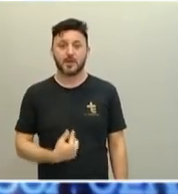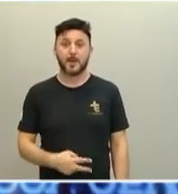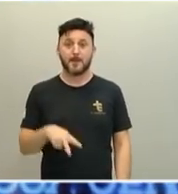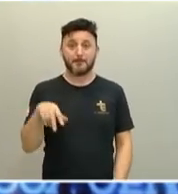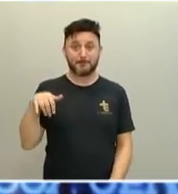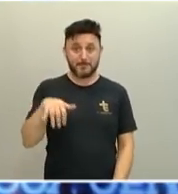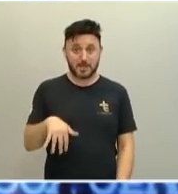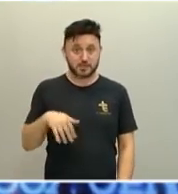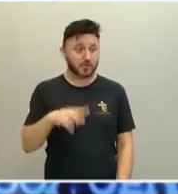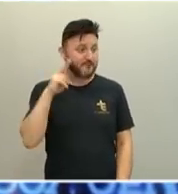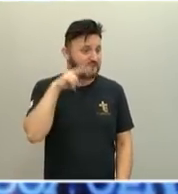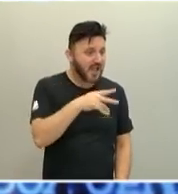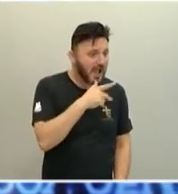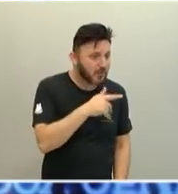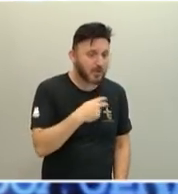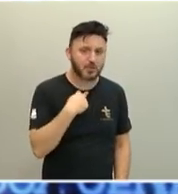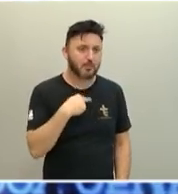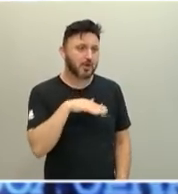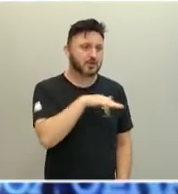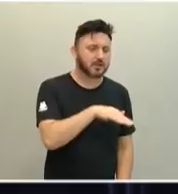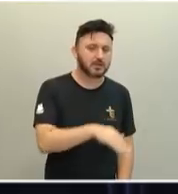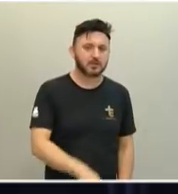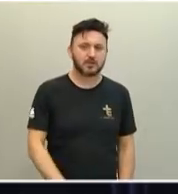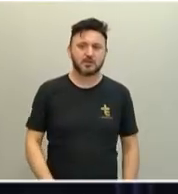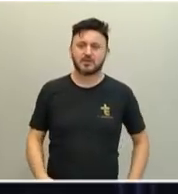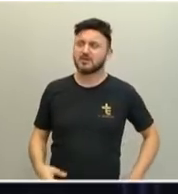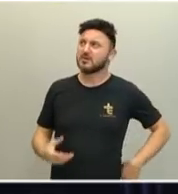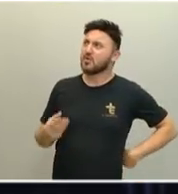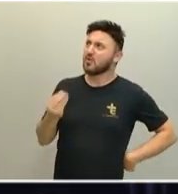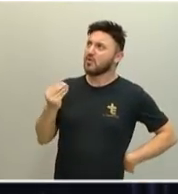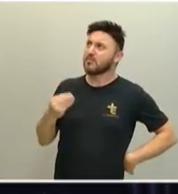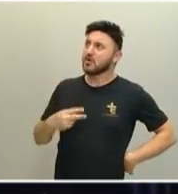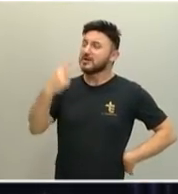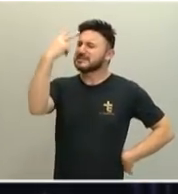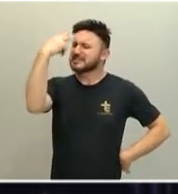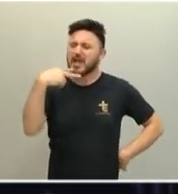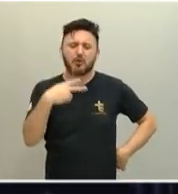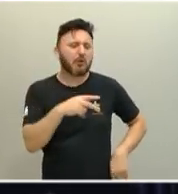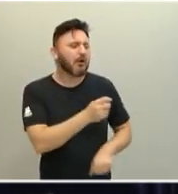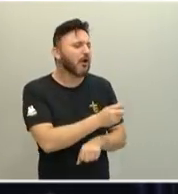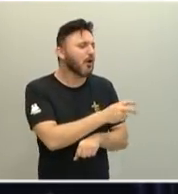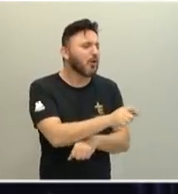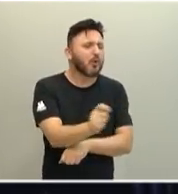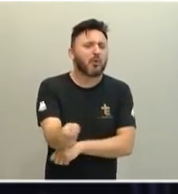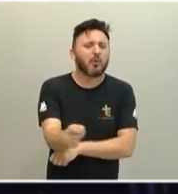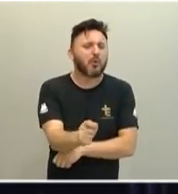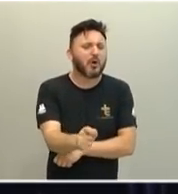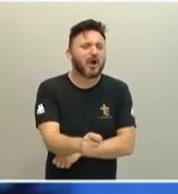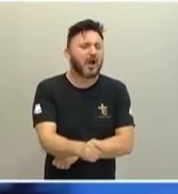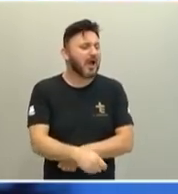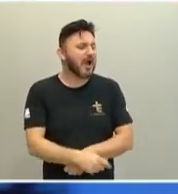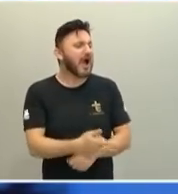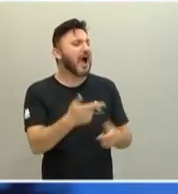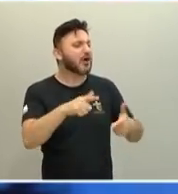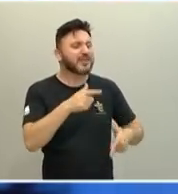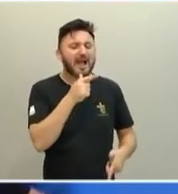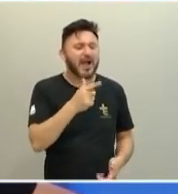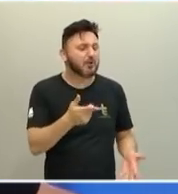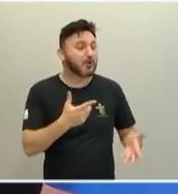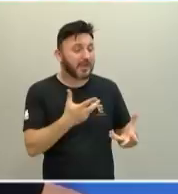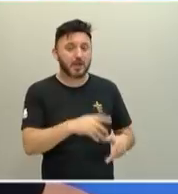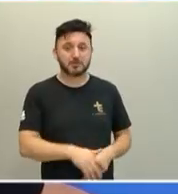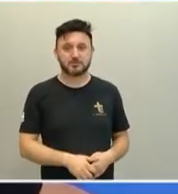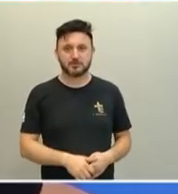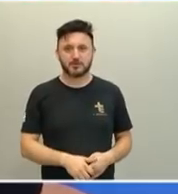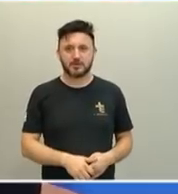ir. Eu fico imaginando o paralítico falando assim: cego, a água está mexendo, leva eu lá. Você acha que o